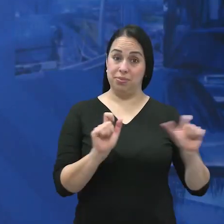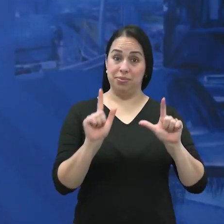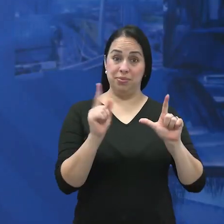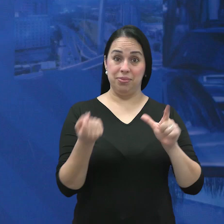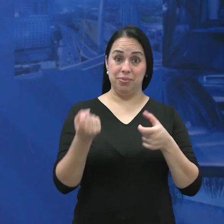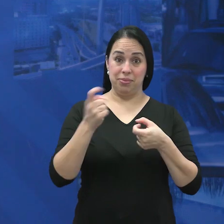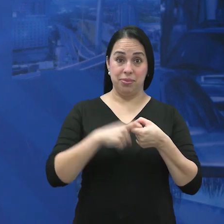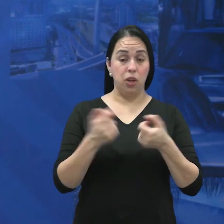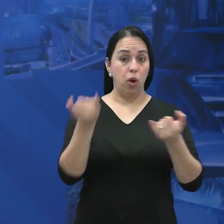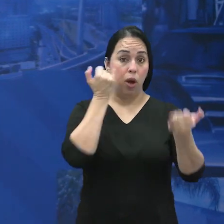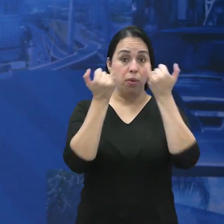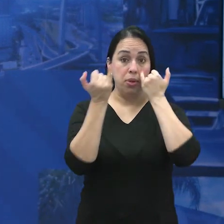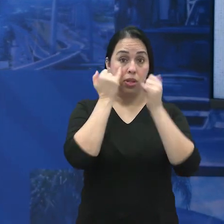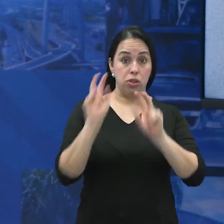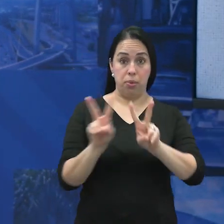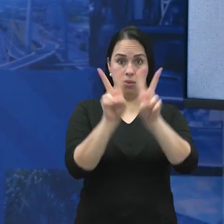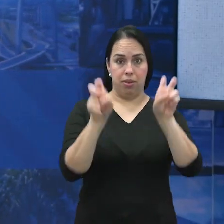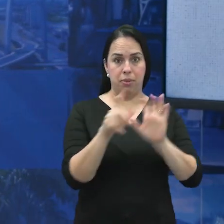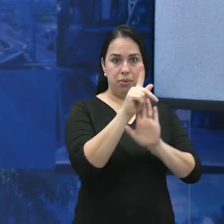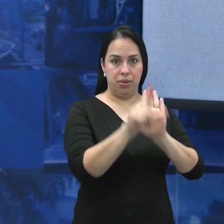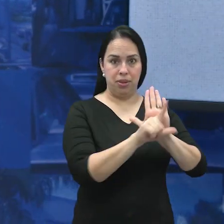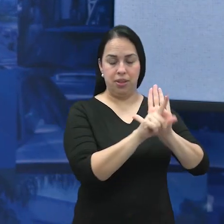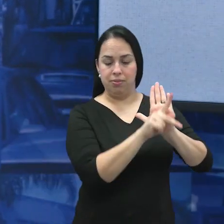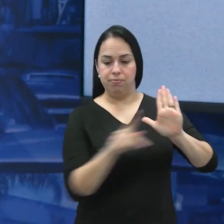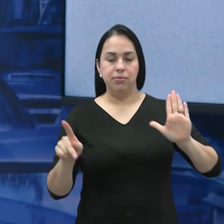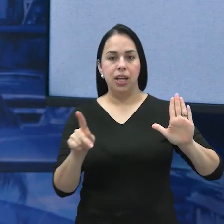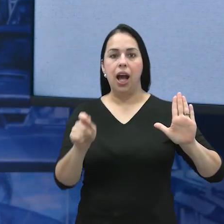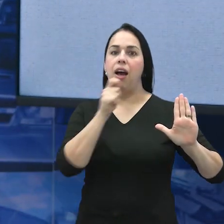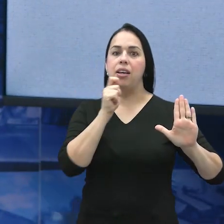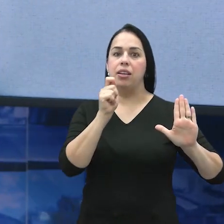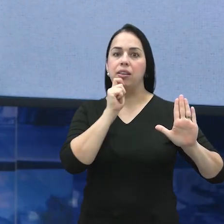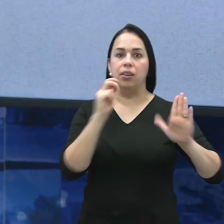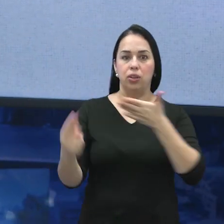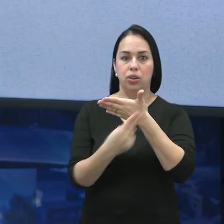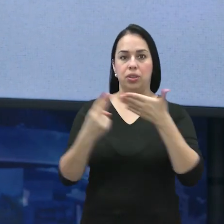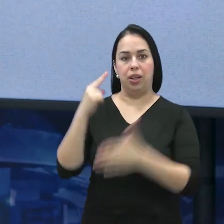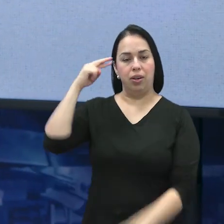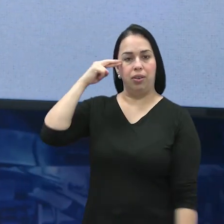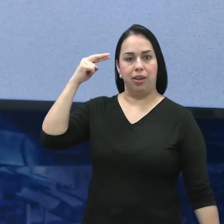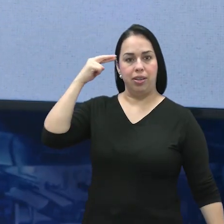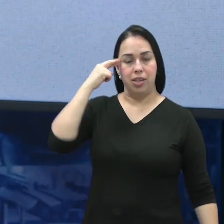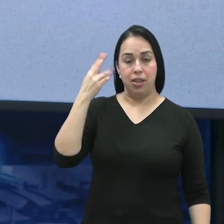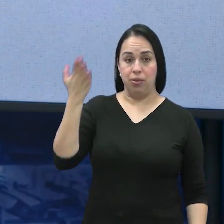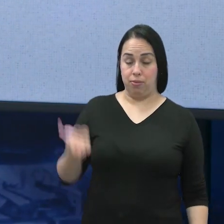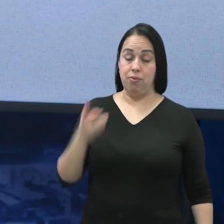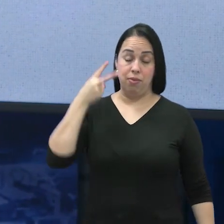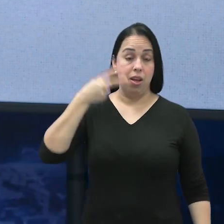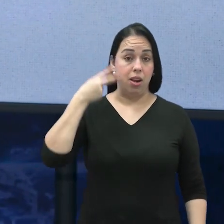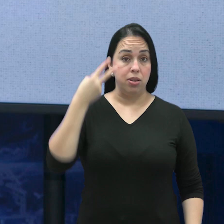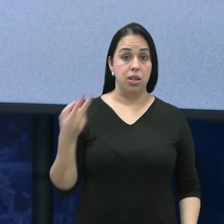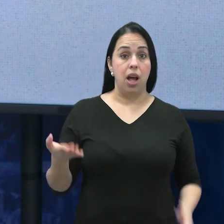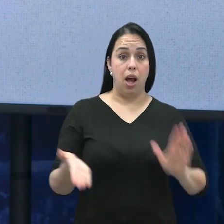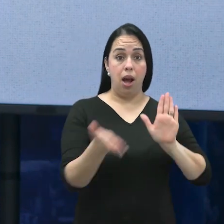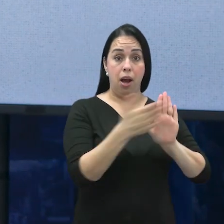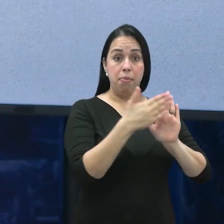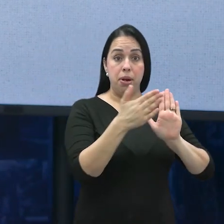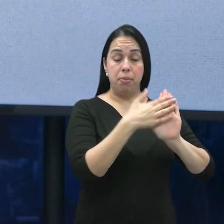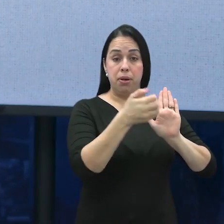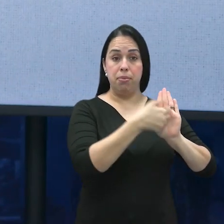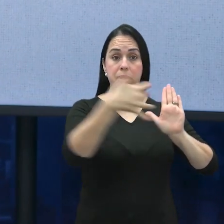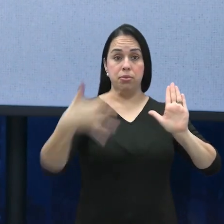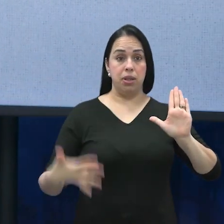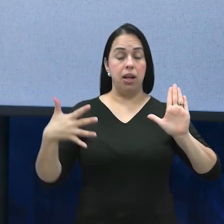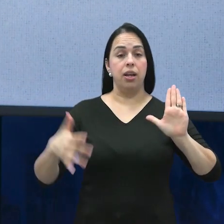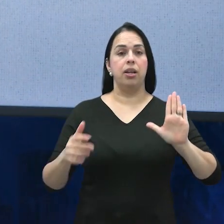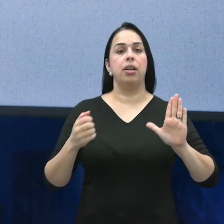Tô de volta e com uma informação sobre um projeto de lei em tramitação de autoria do vereador Rogério Dacazem. A proposta